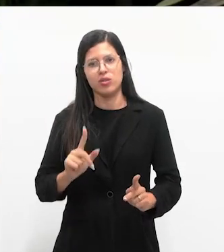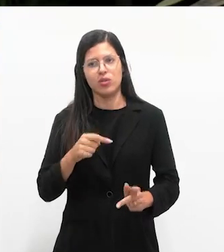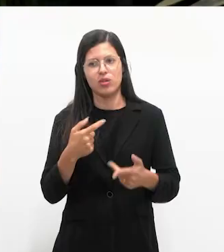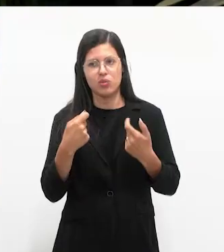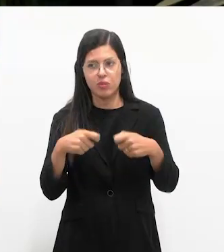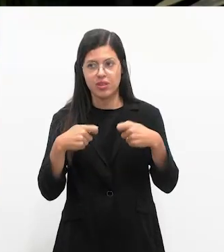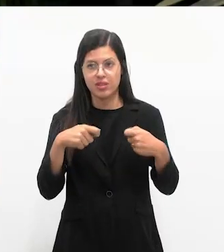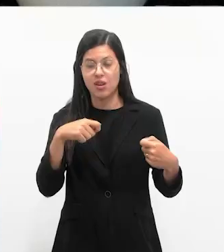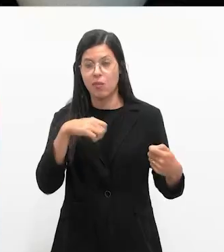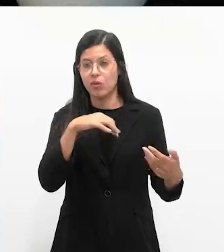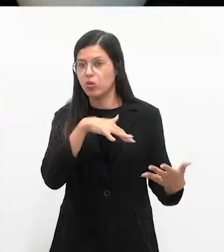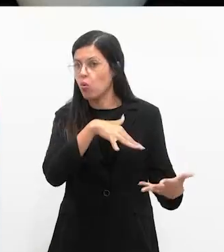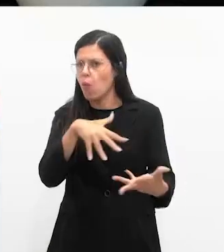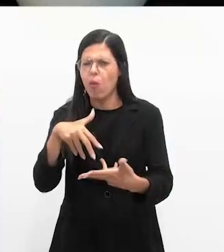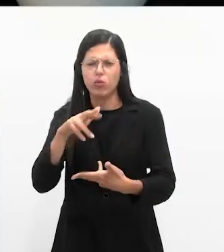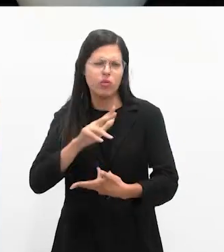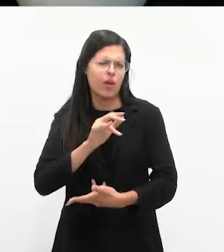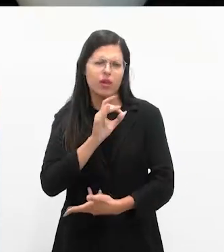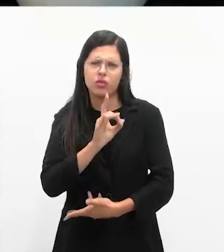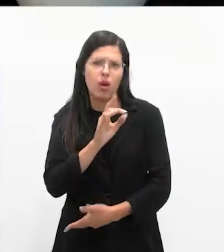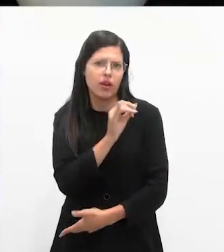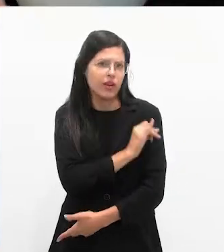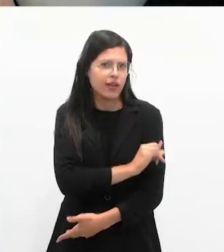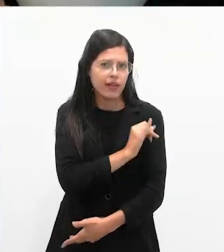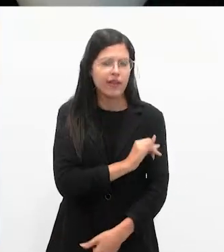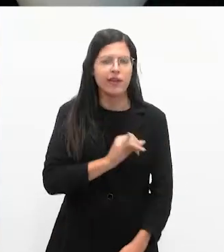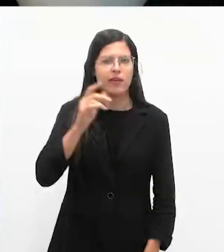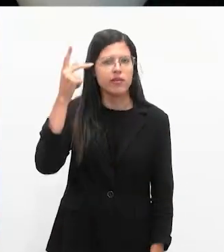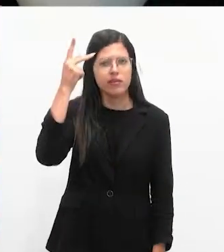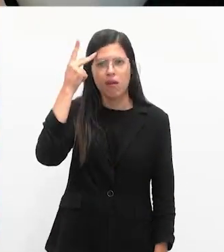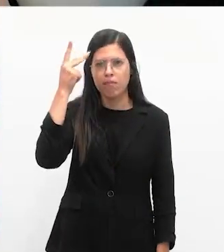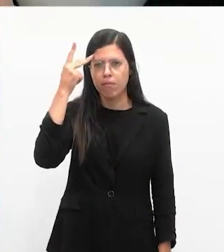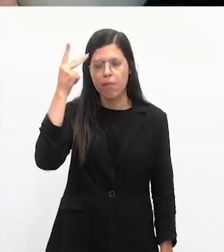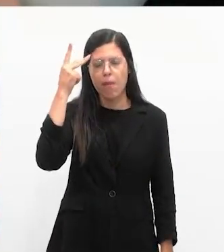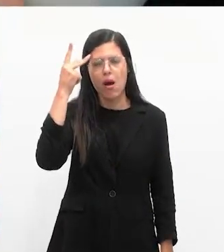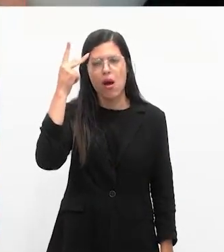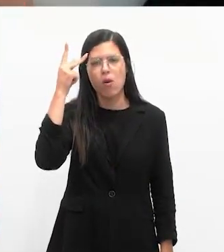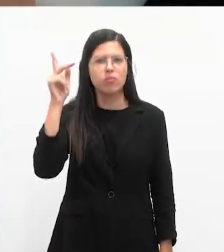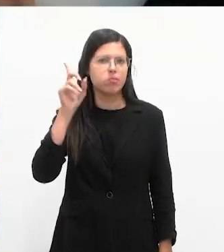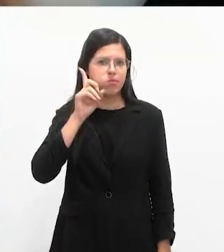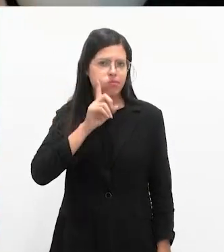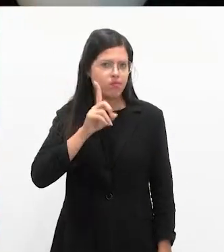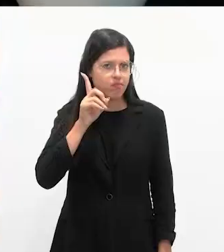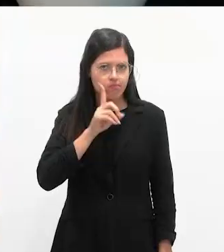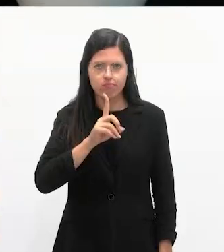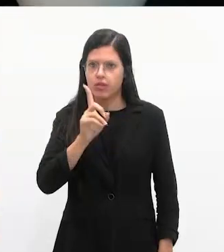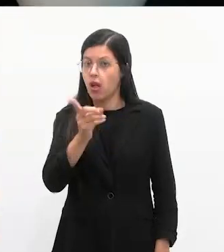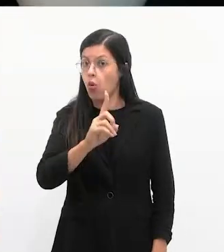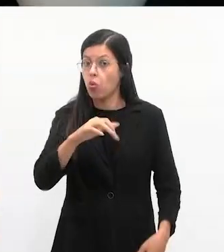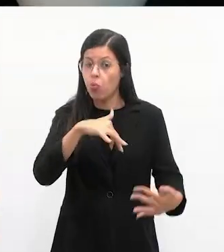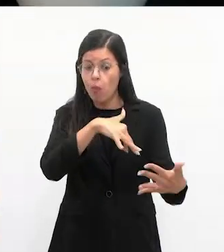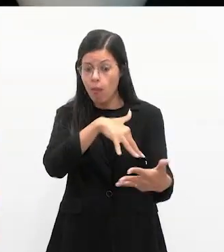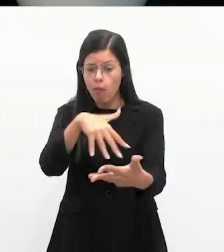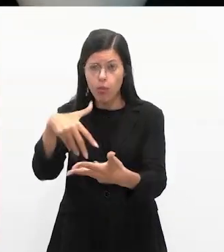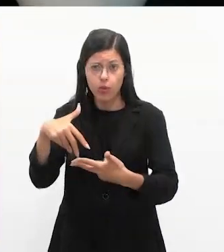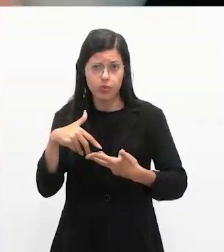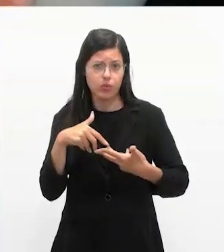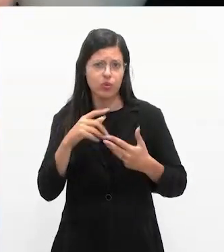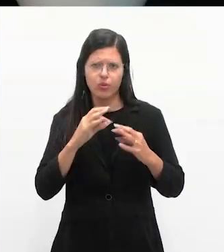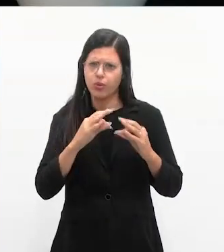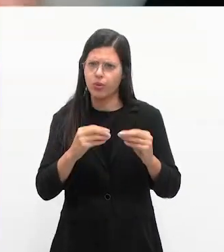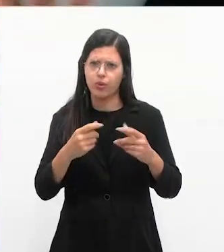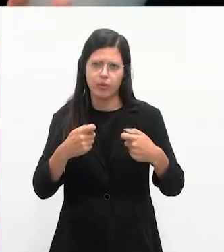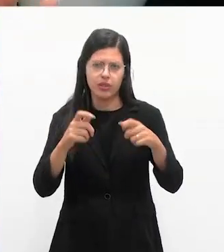momento, no mundo, não é no Rio, não é em São Paulo, não é nos Estados Unidos, não, é no